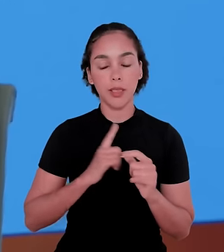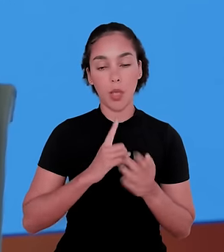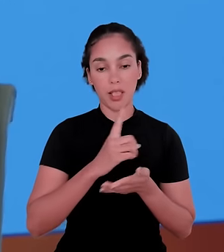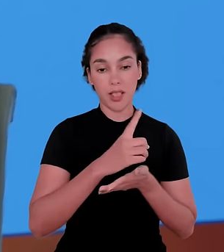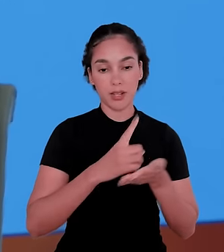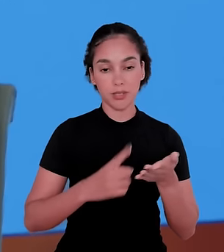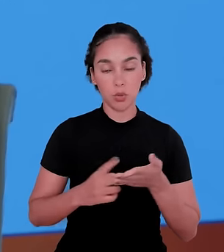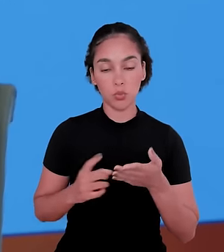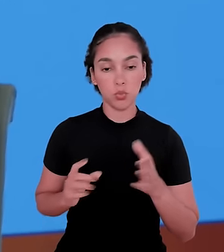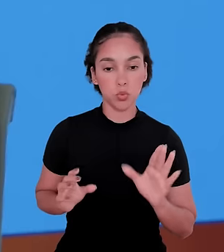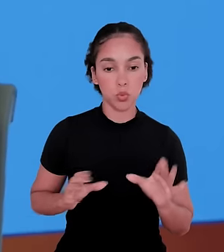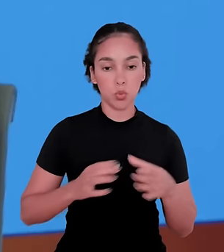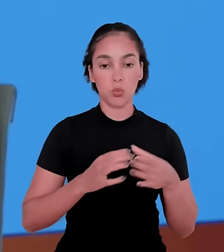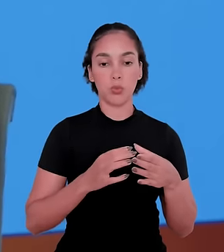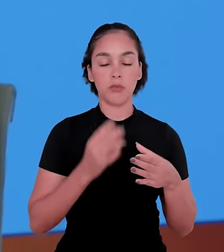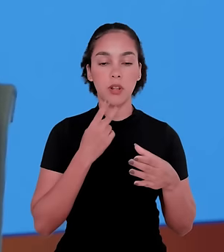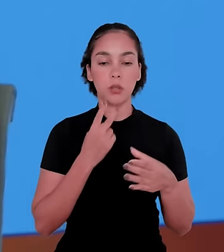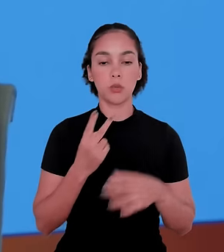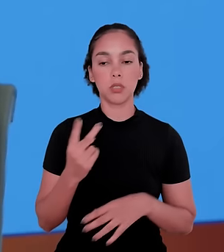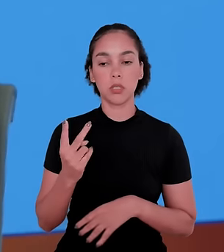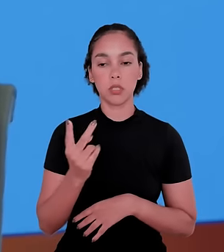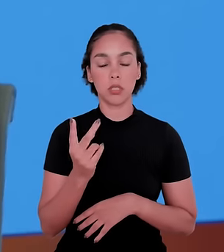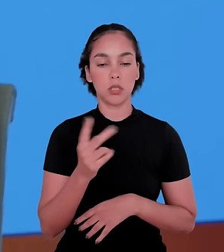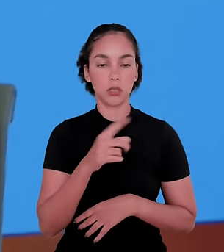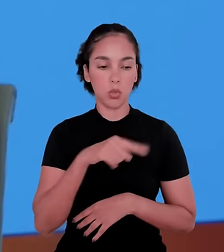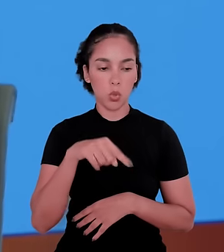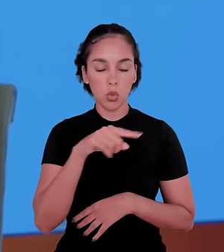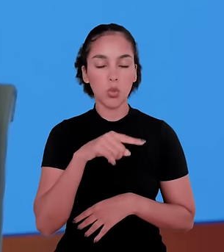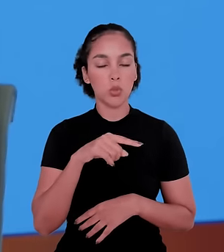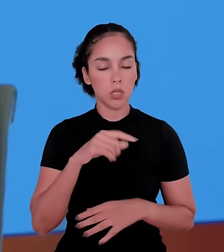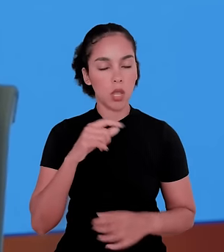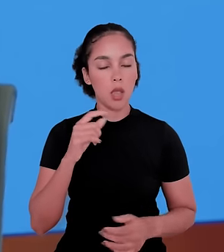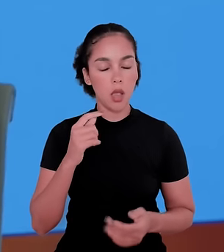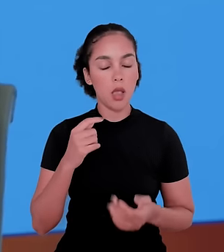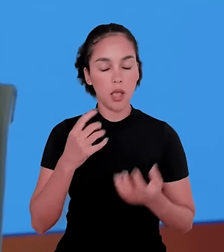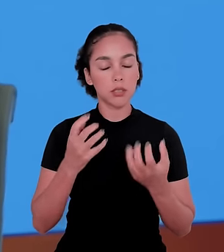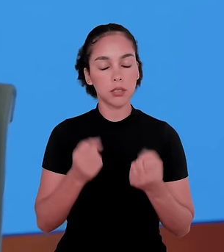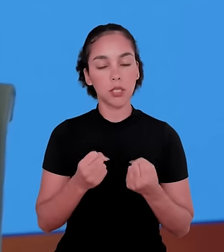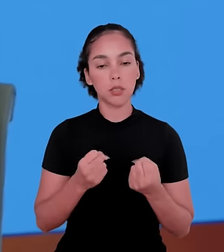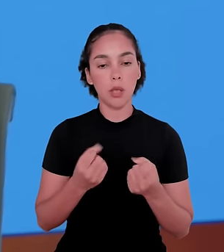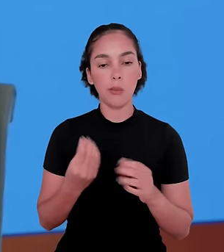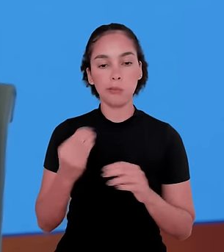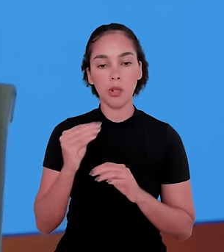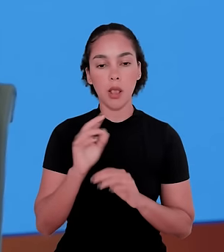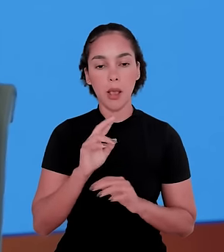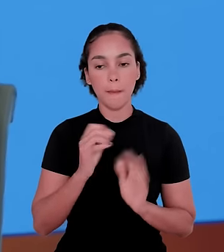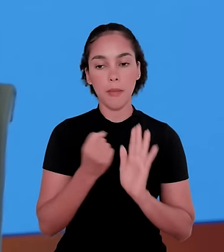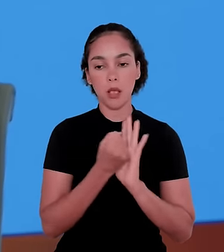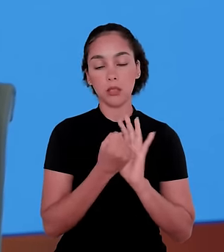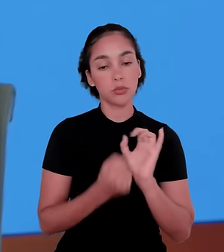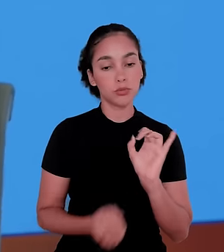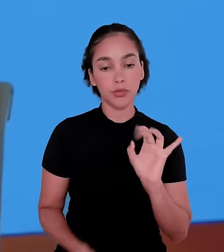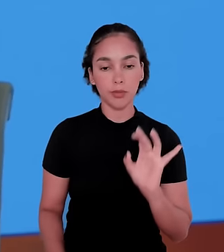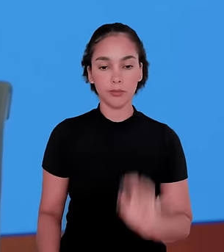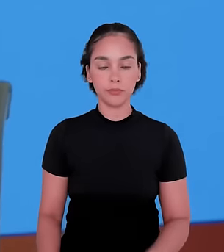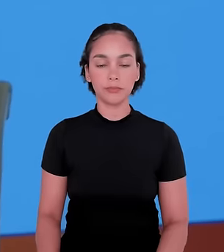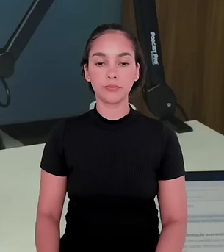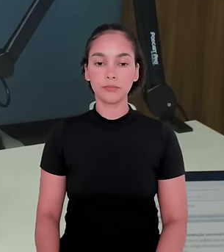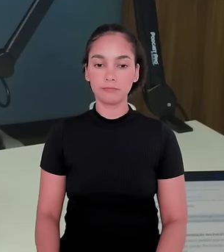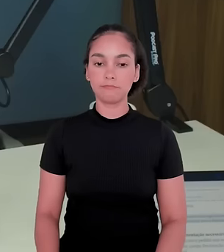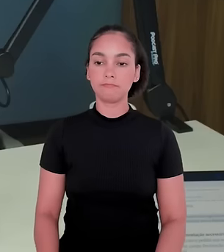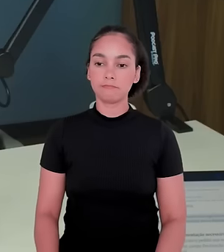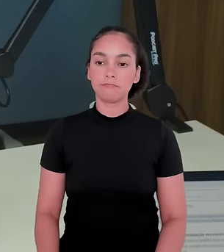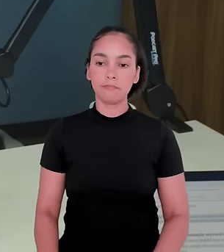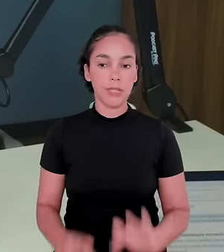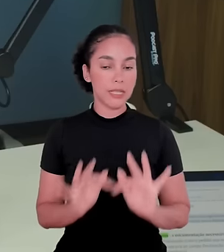conjunta dizendo que as ambas as partes estão de acordo com aquele depósito daquela marca e é só isso bacana não tá